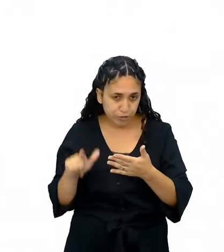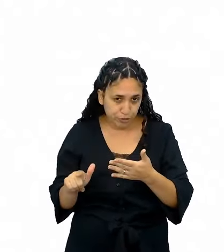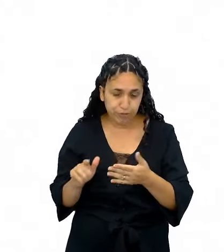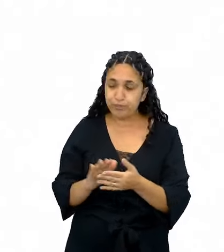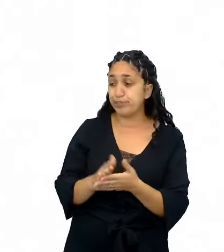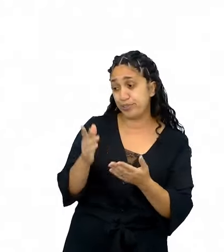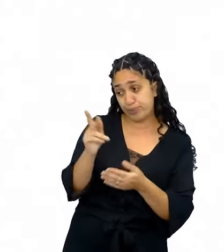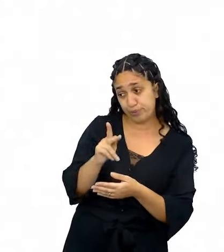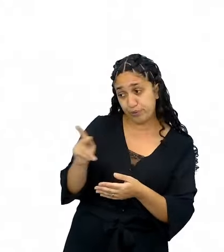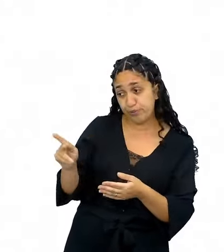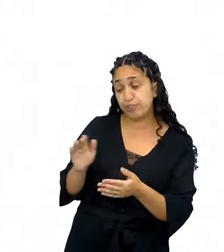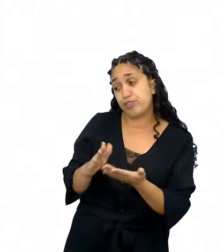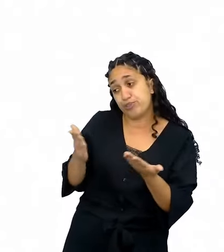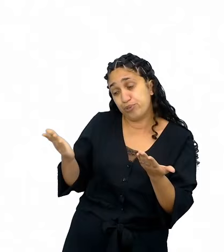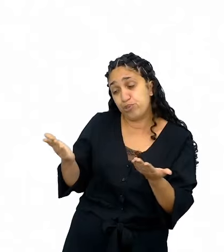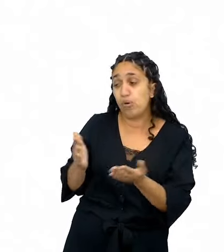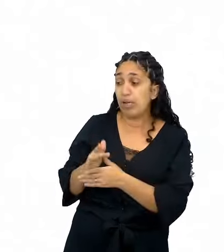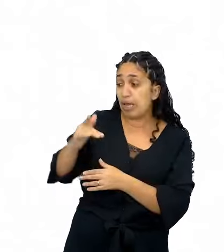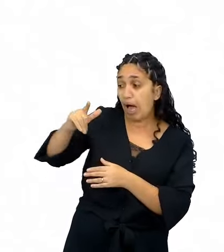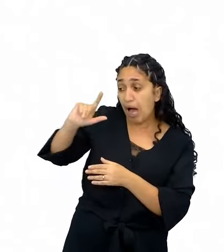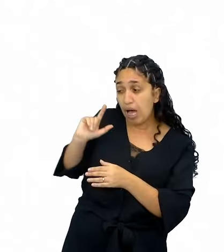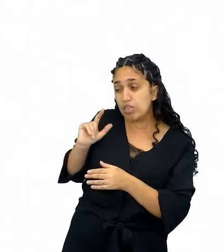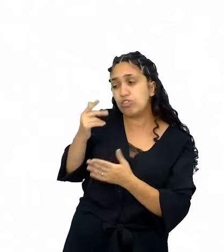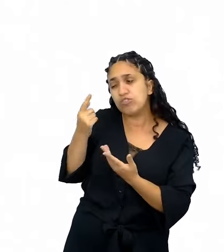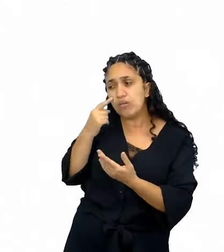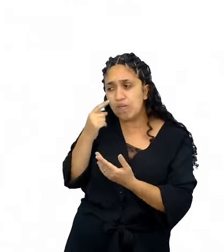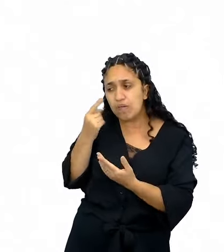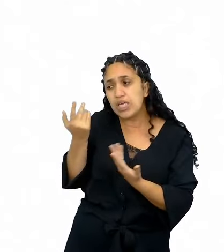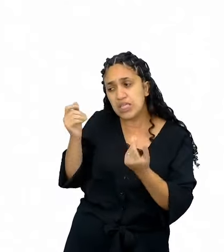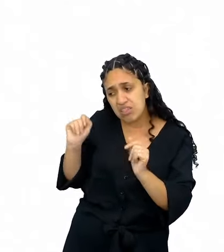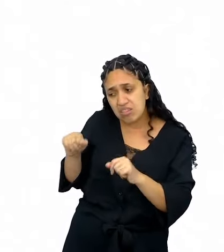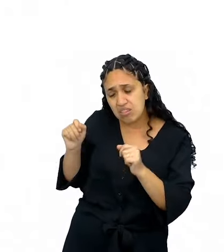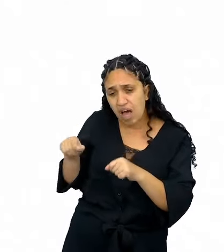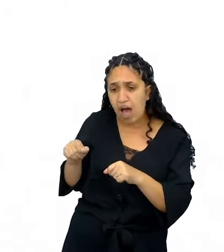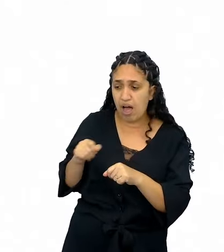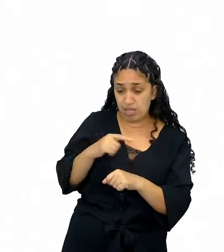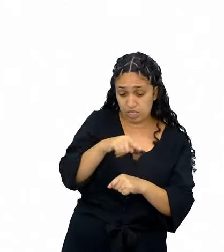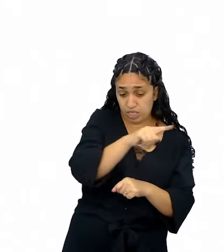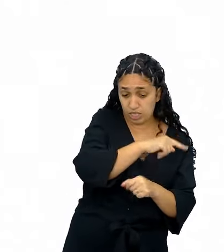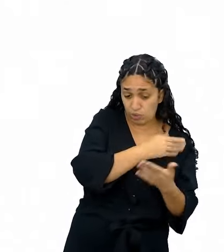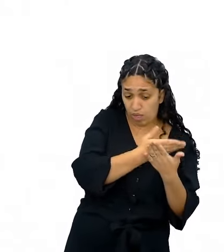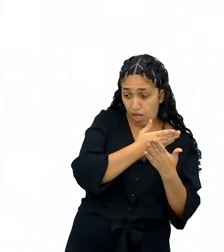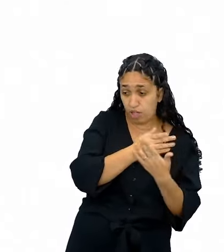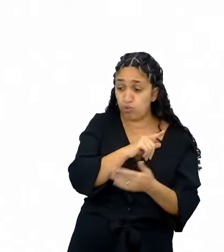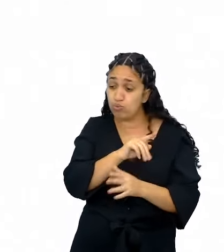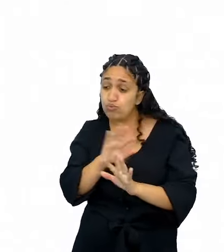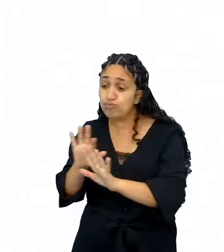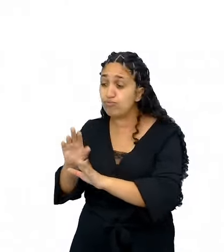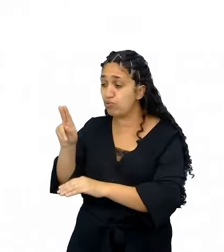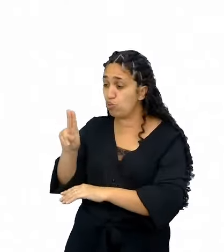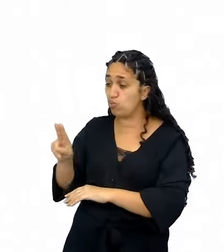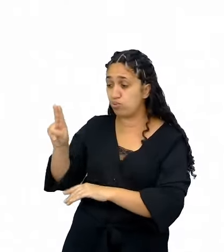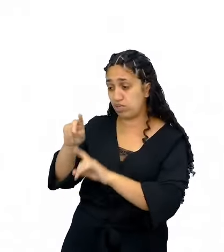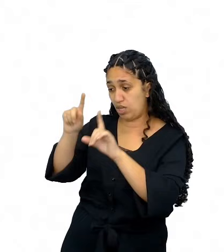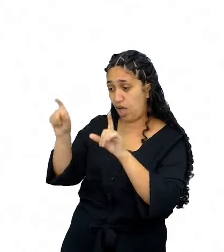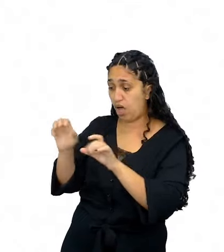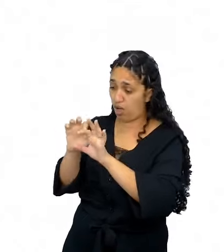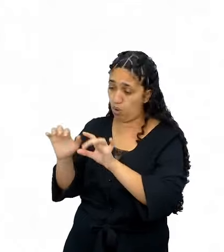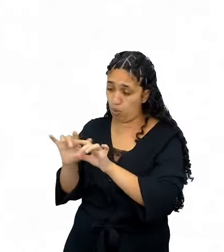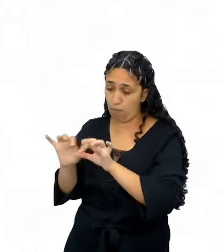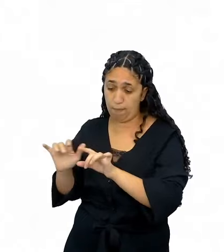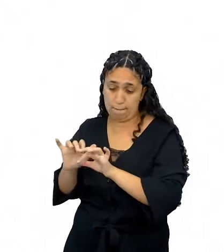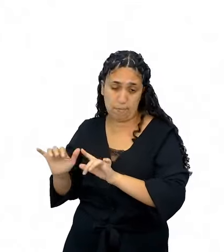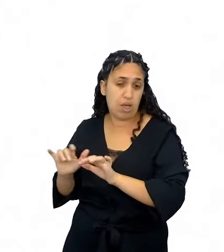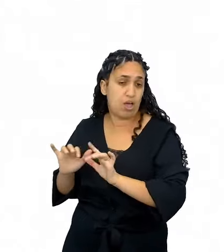né, os computadores para digitarem, revisarem e editarem seus resumos, porque em caso positivo,